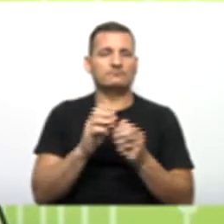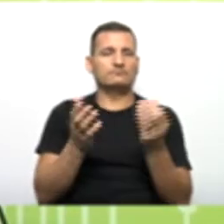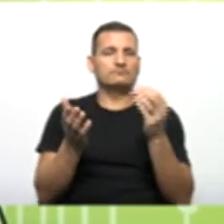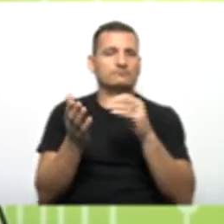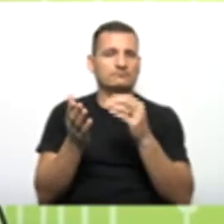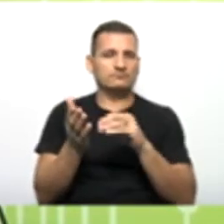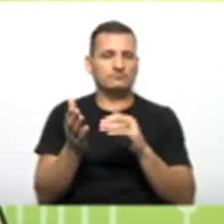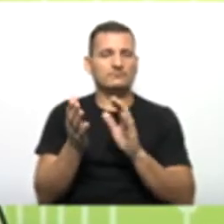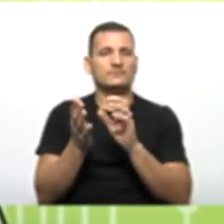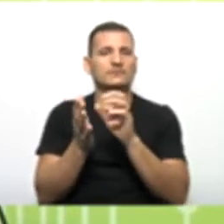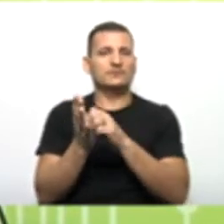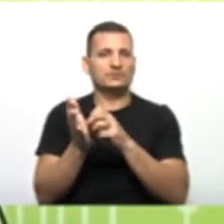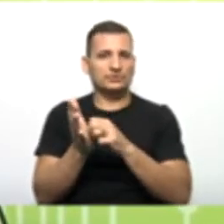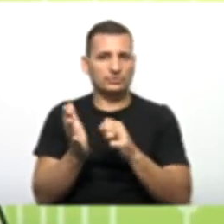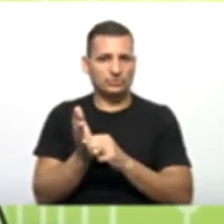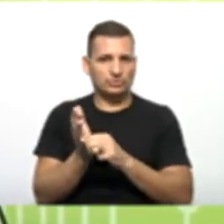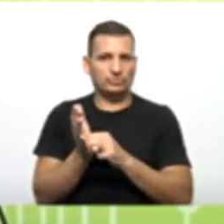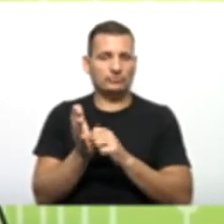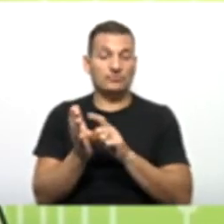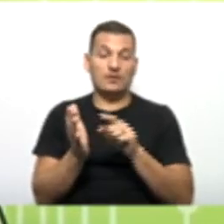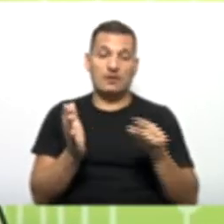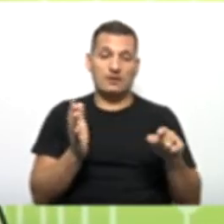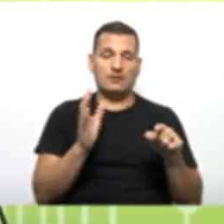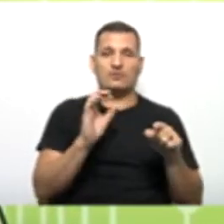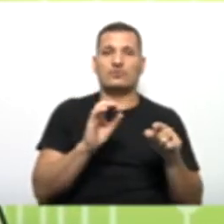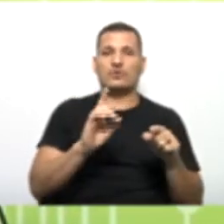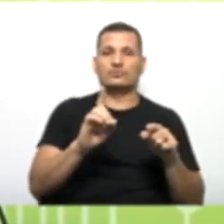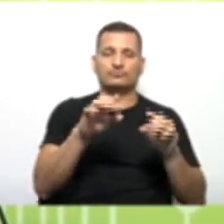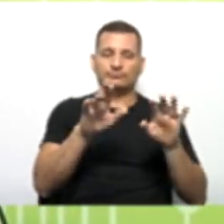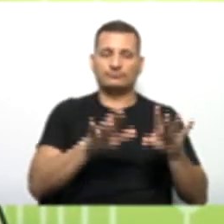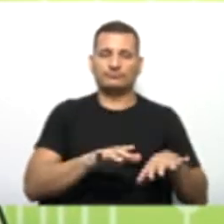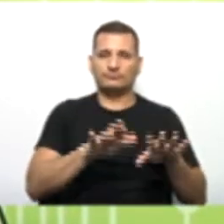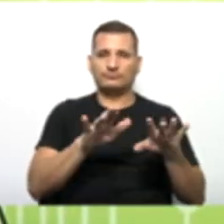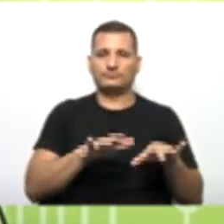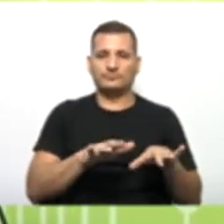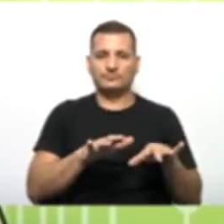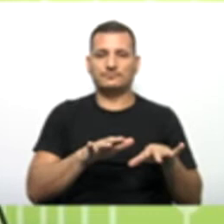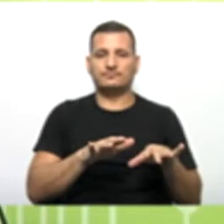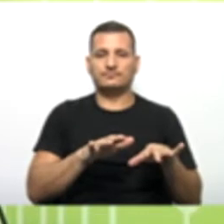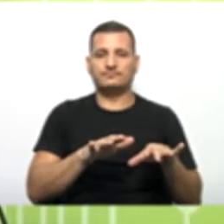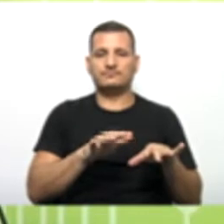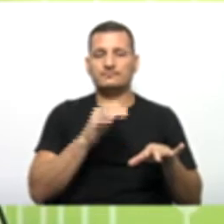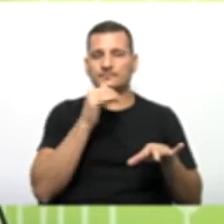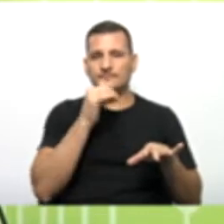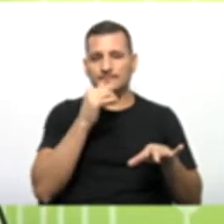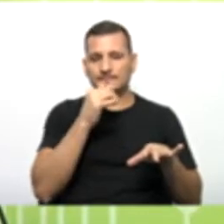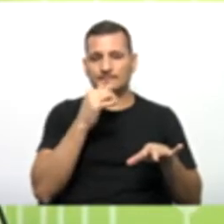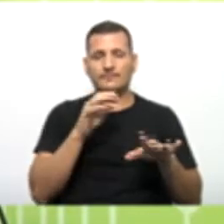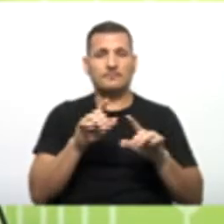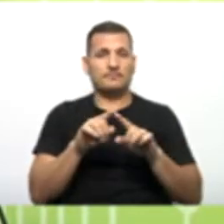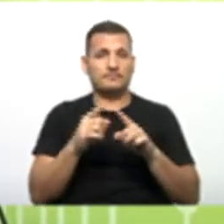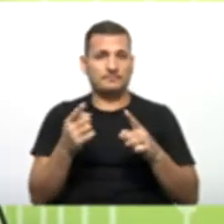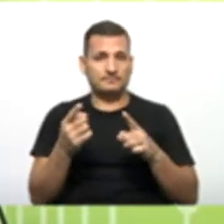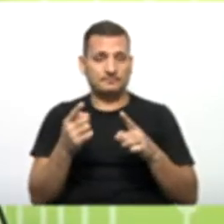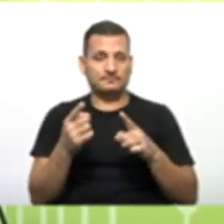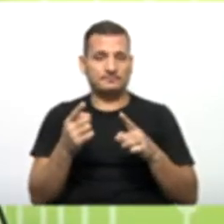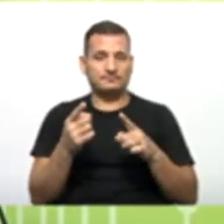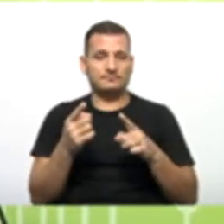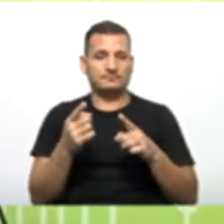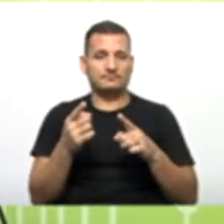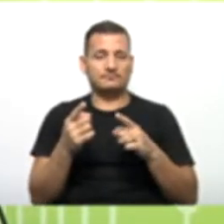tudo lá no código lá no nosso terminal porém como eu criei essa